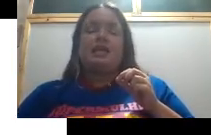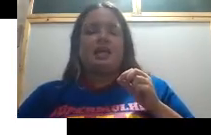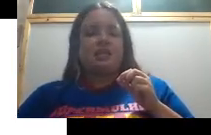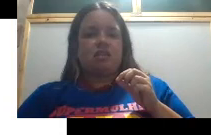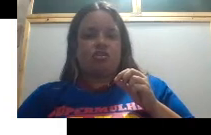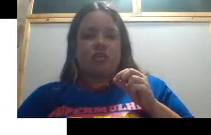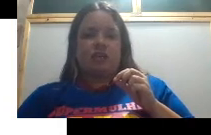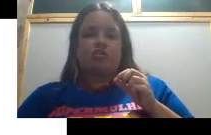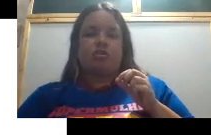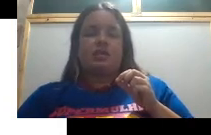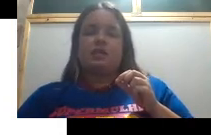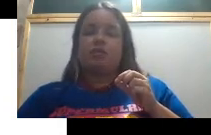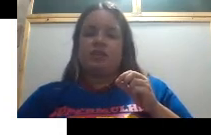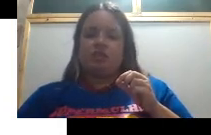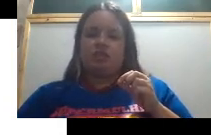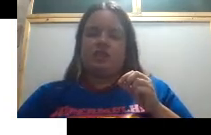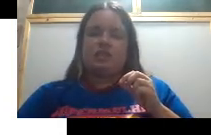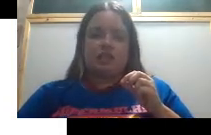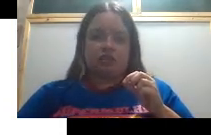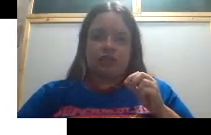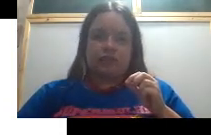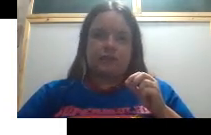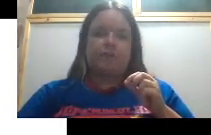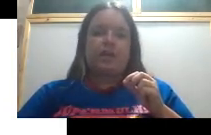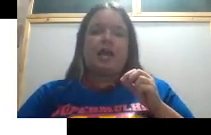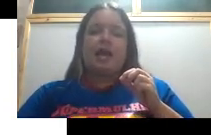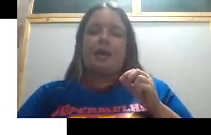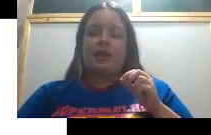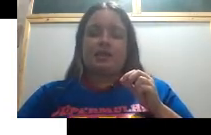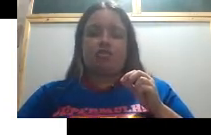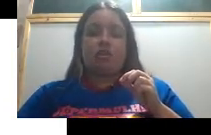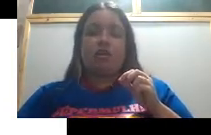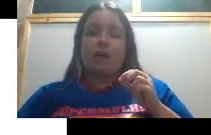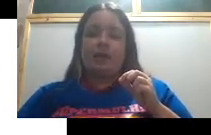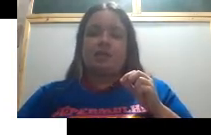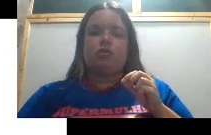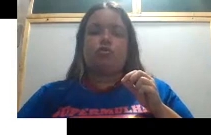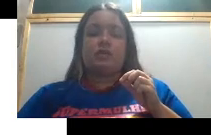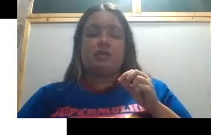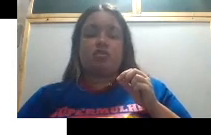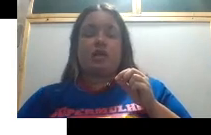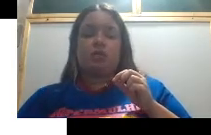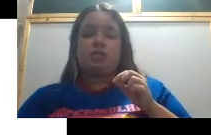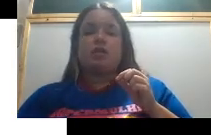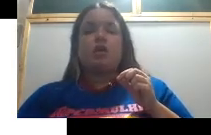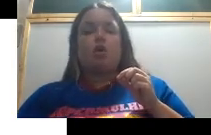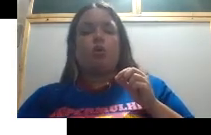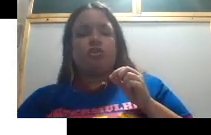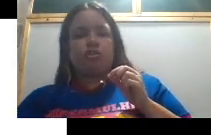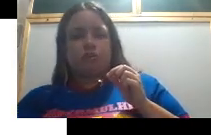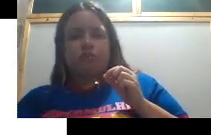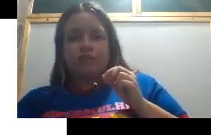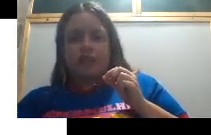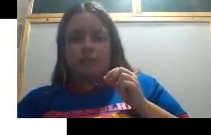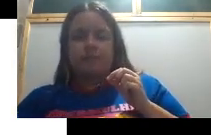e essas estrelas são 20 e 27 deste livro representa estrelas representam os 26 estados e